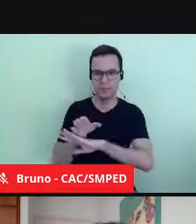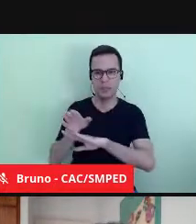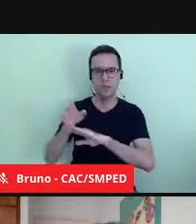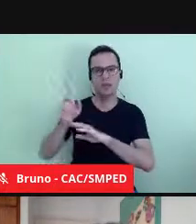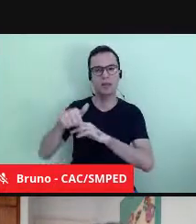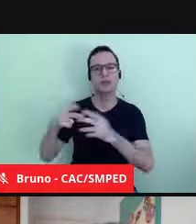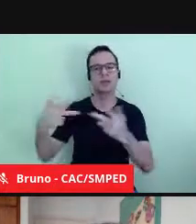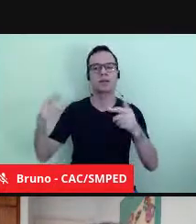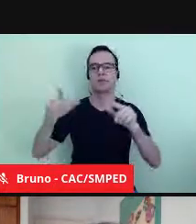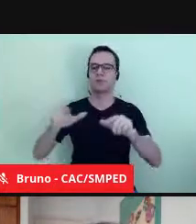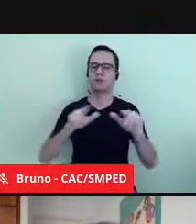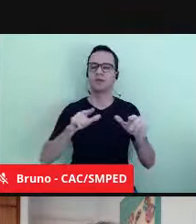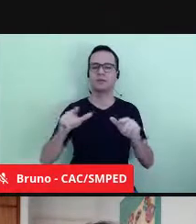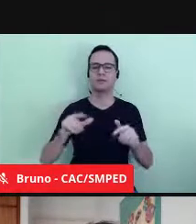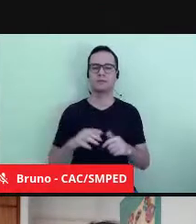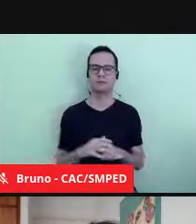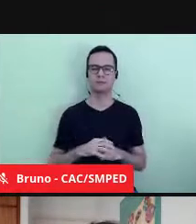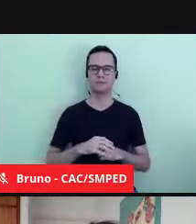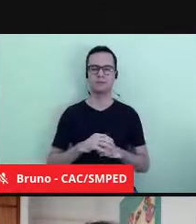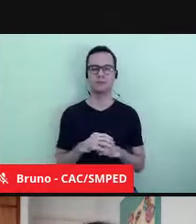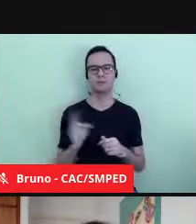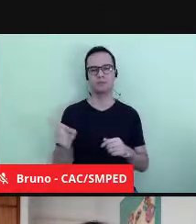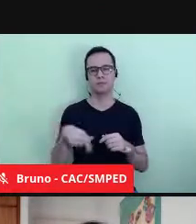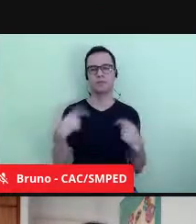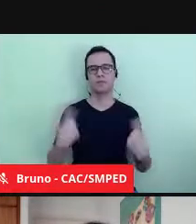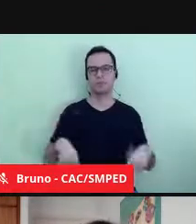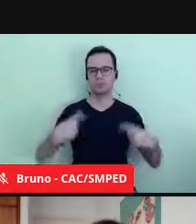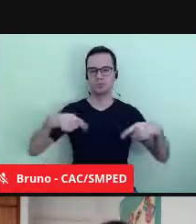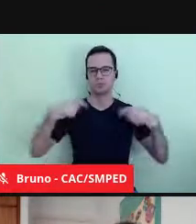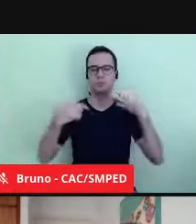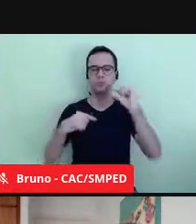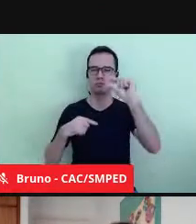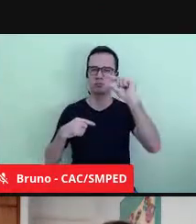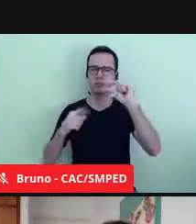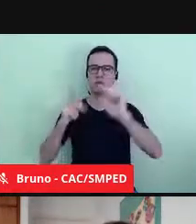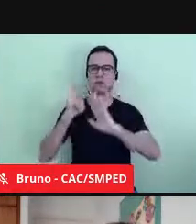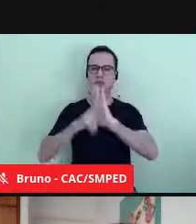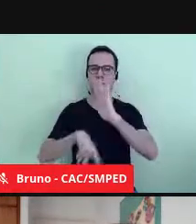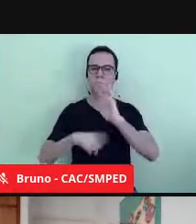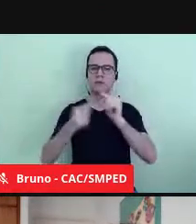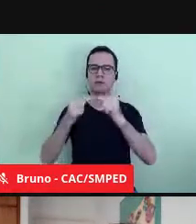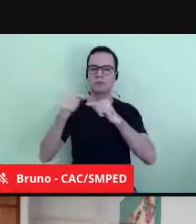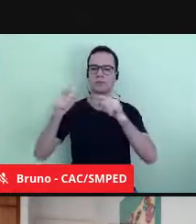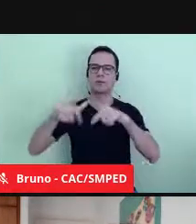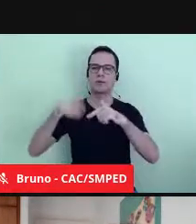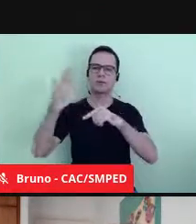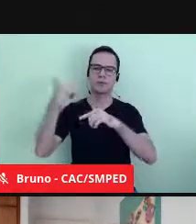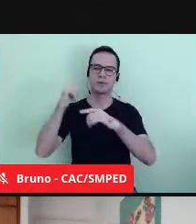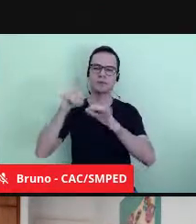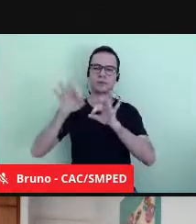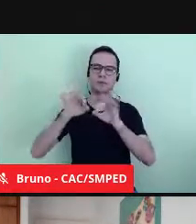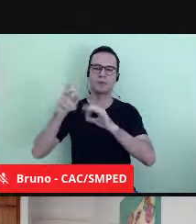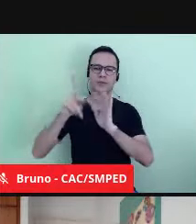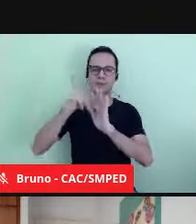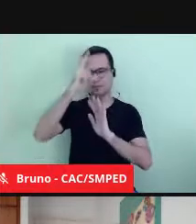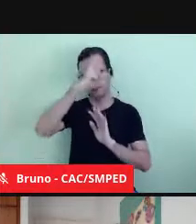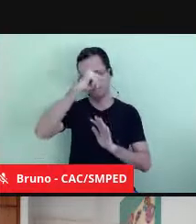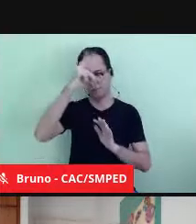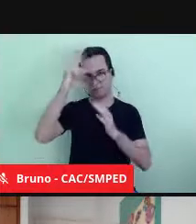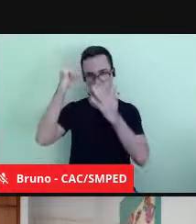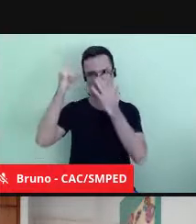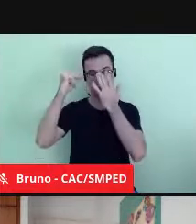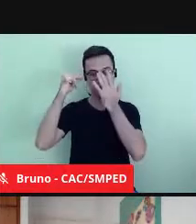nesses territórios, né, para a gente discutir um pouquinho. É um projeto de intervenção urbana que foi desenvolvido para a Prefeitura de São Paulo